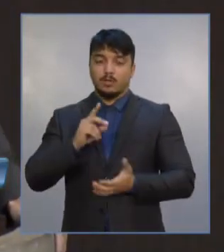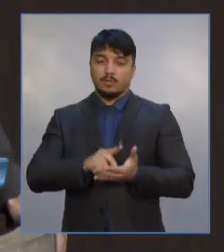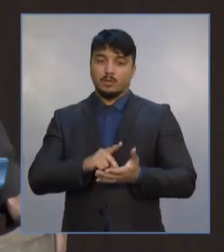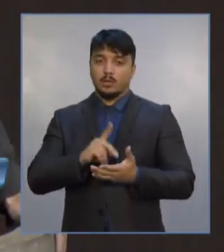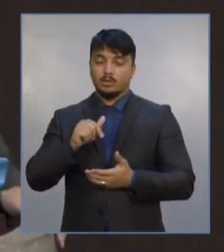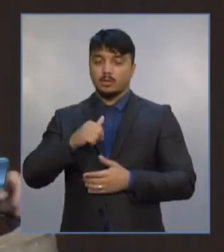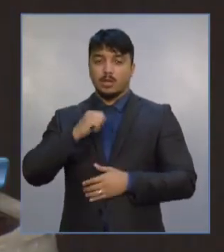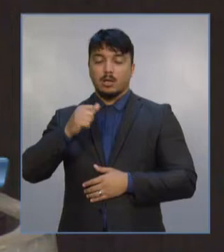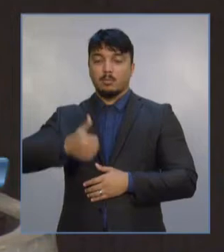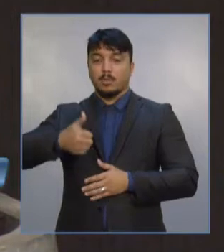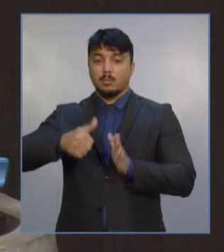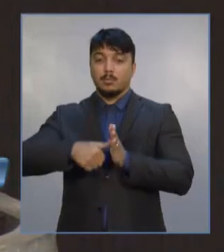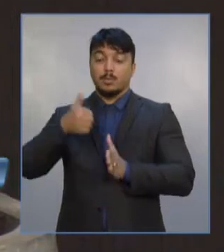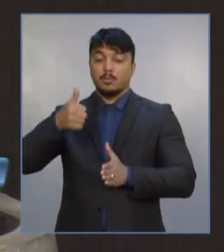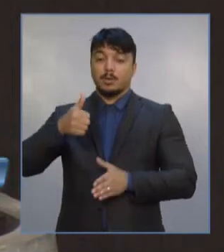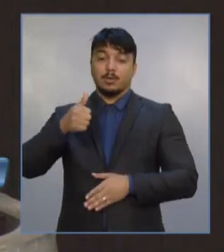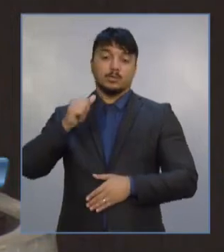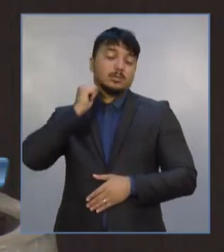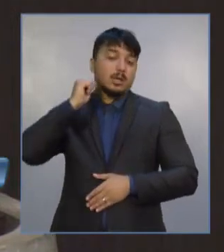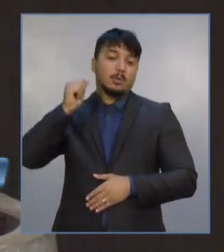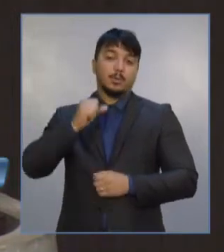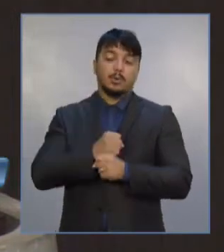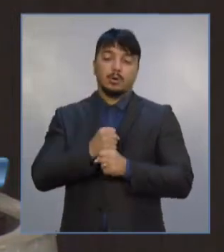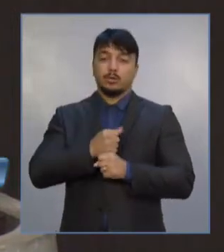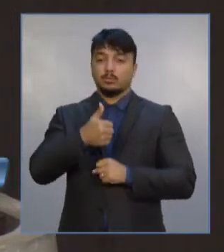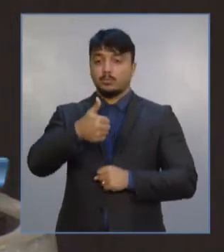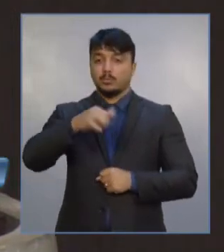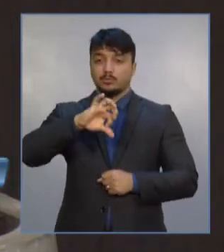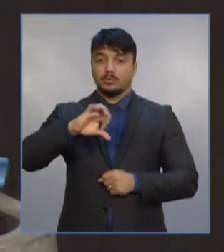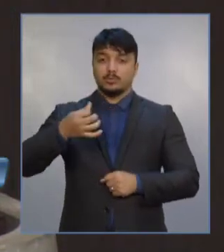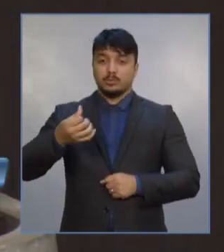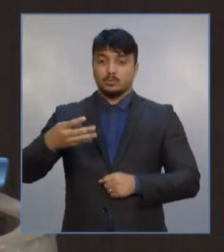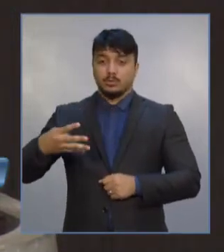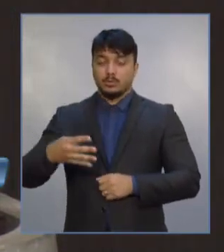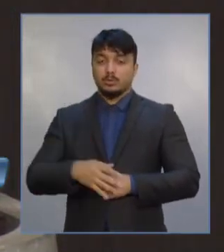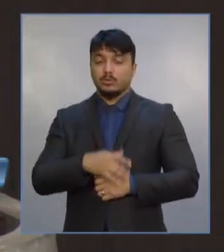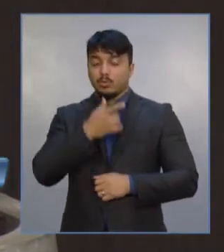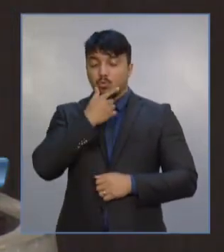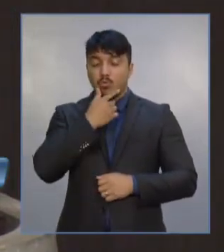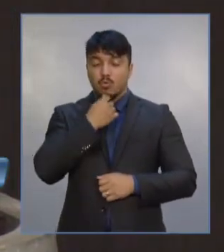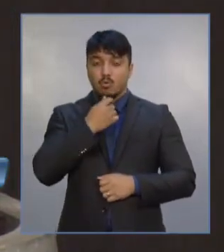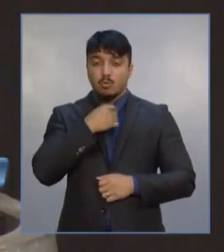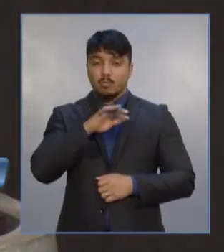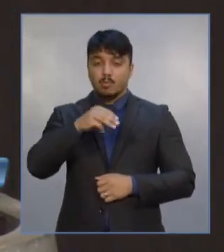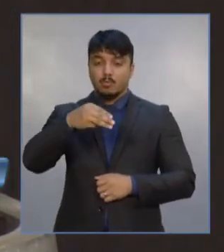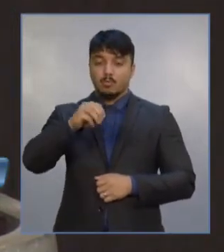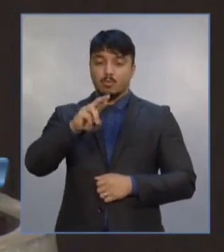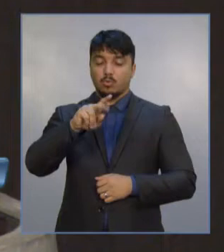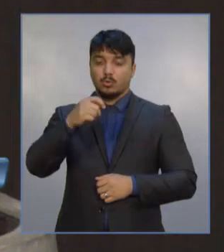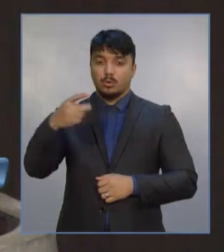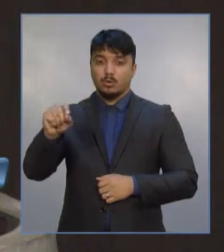abril, de 1964, quando o general Olímpio Mourão Filho